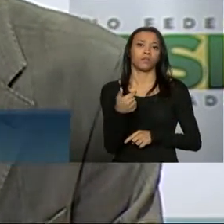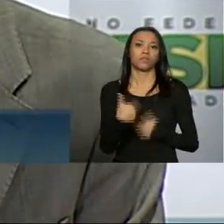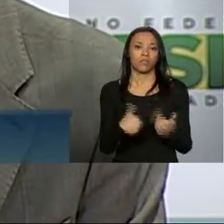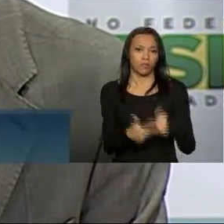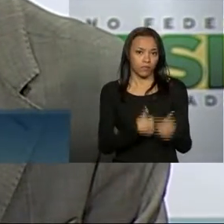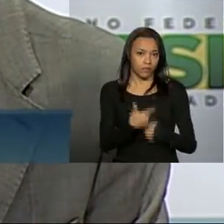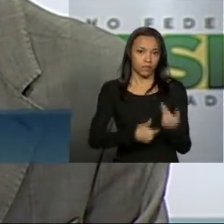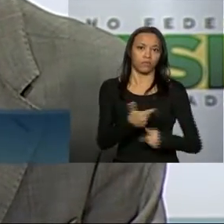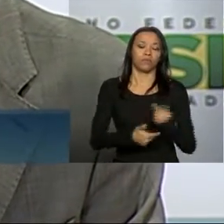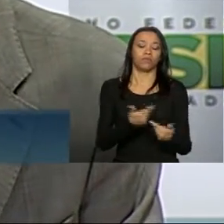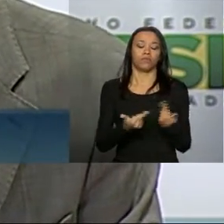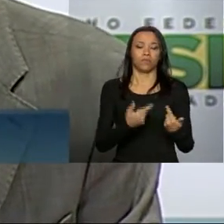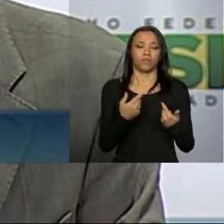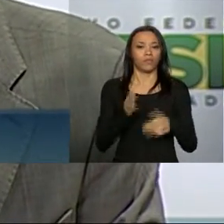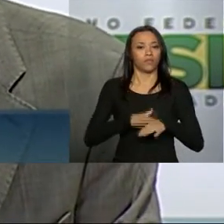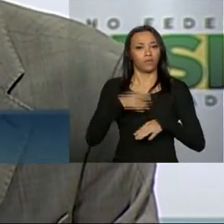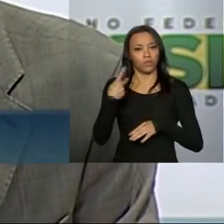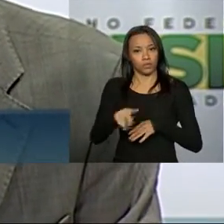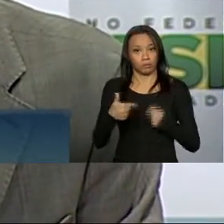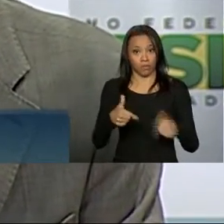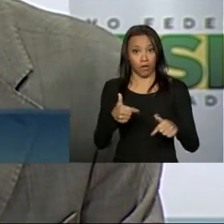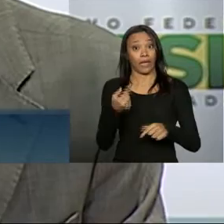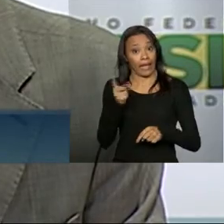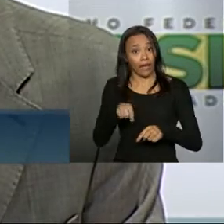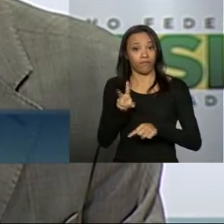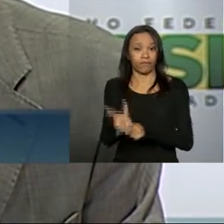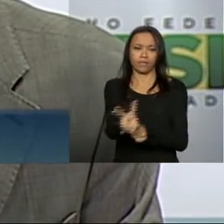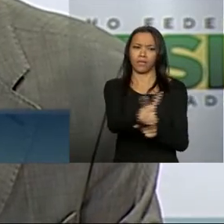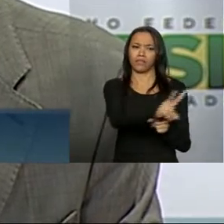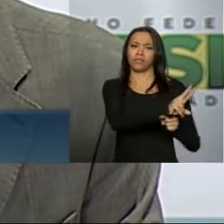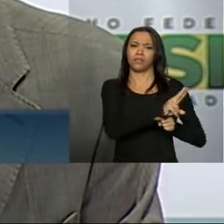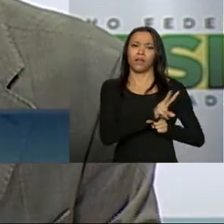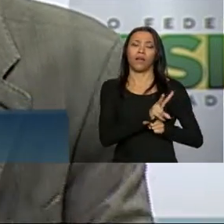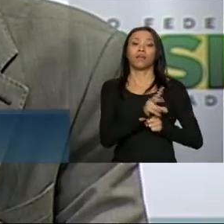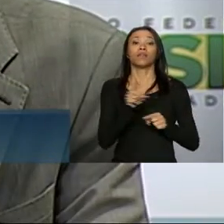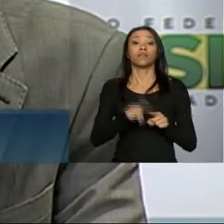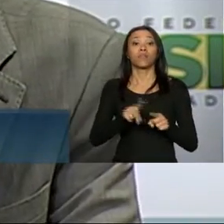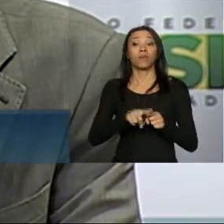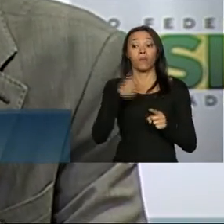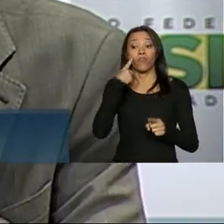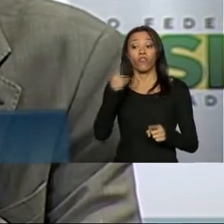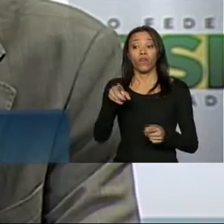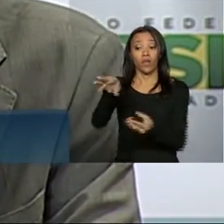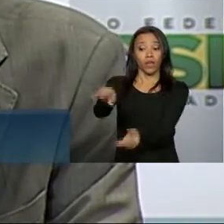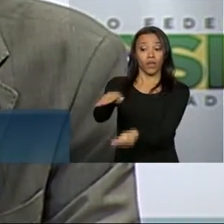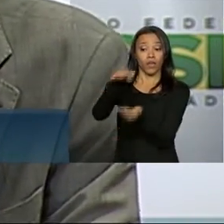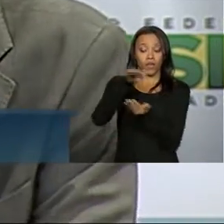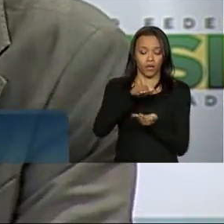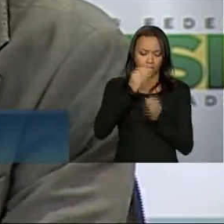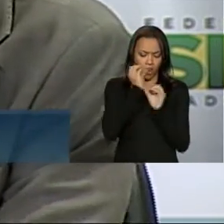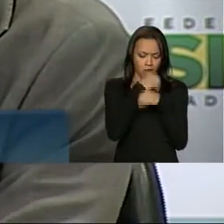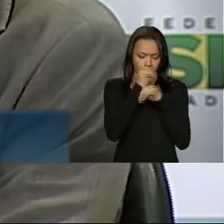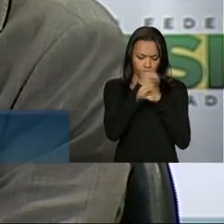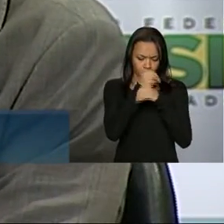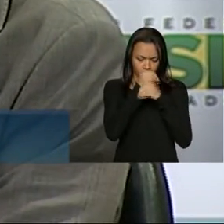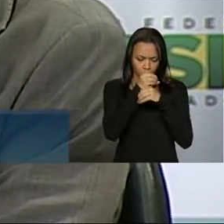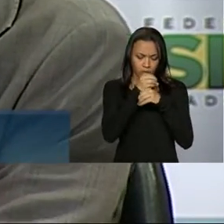continuam fazendo a fiscalização, a análise laboratorial para ver se o teor está acima ou abaixo, etc.